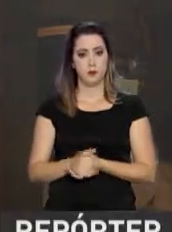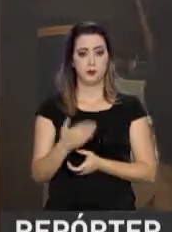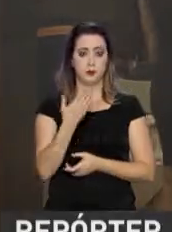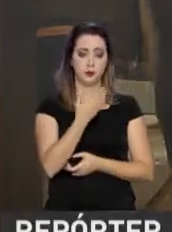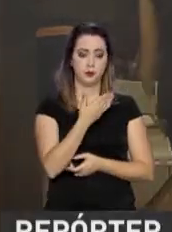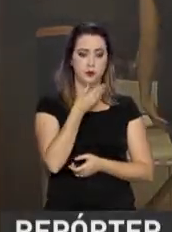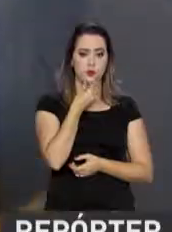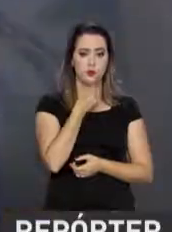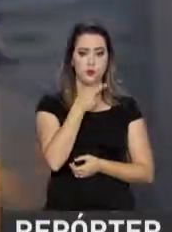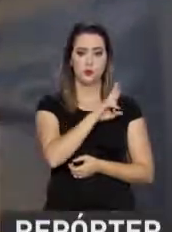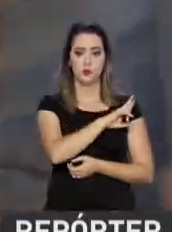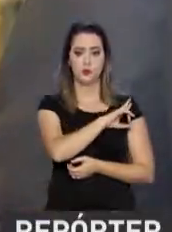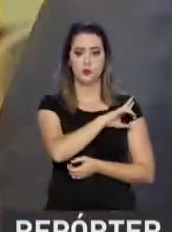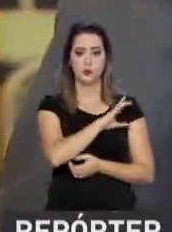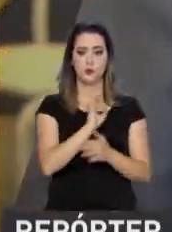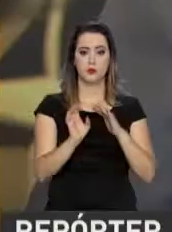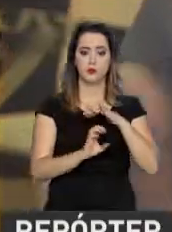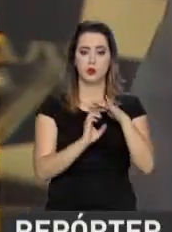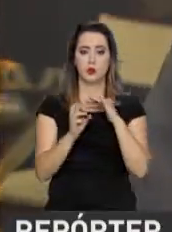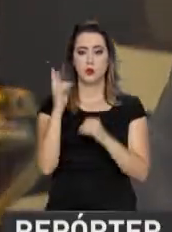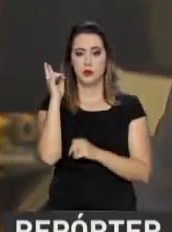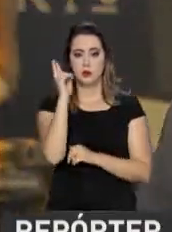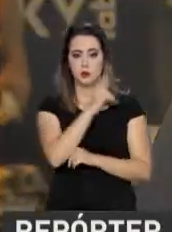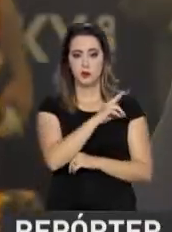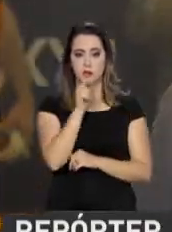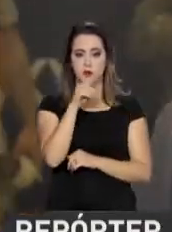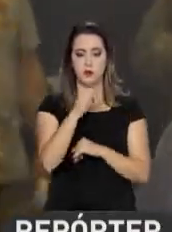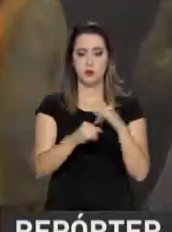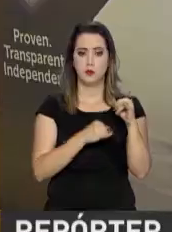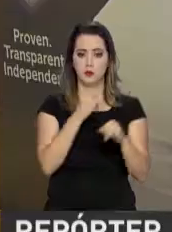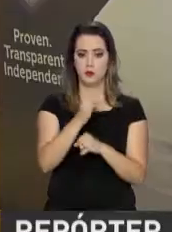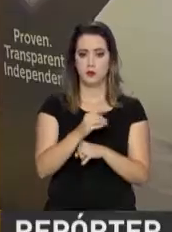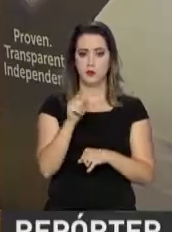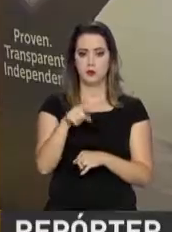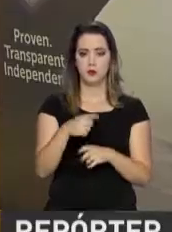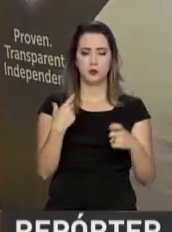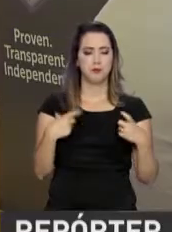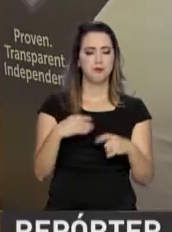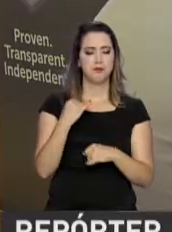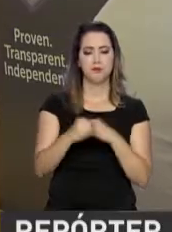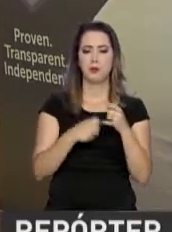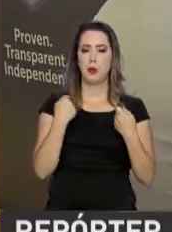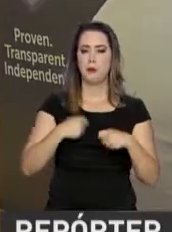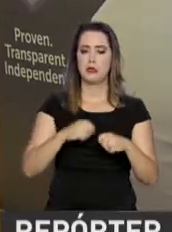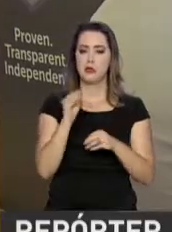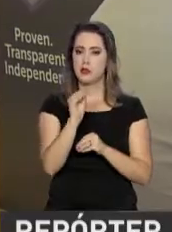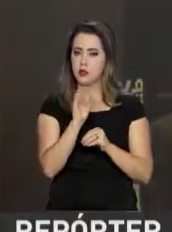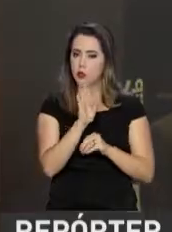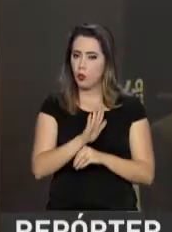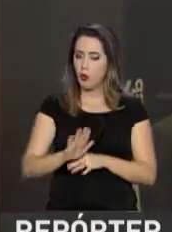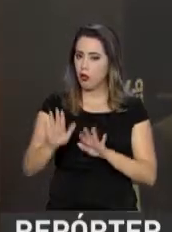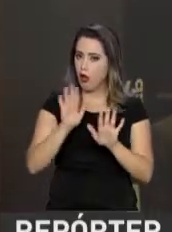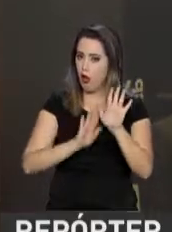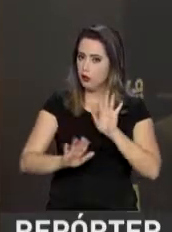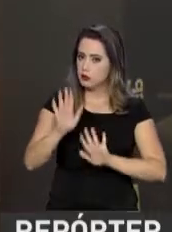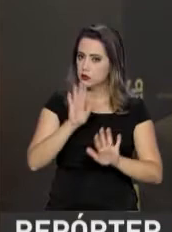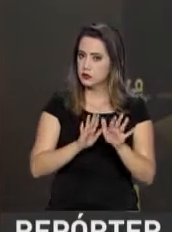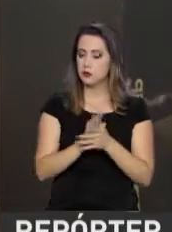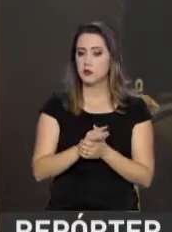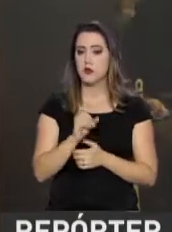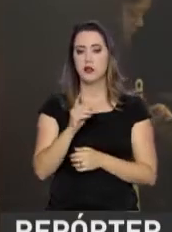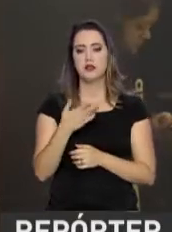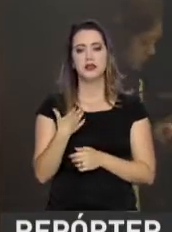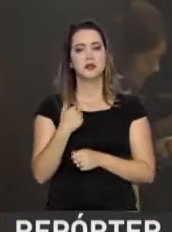santos representante de uma empresa russa a internet é um terreno que demanda cuidados se você baixou a